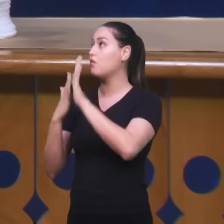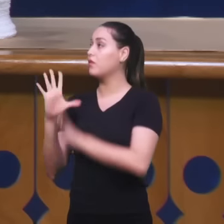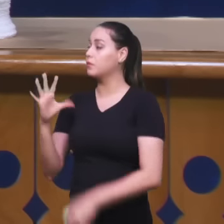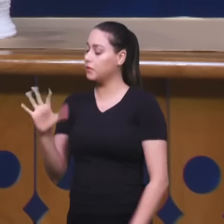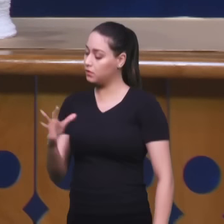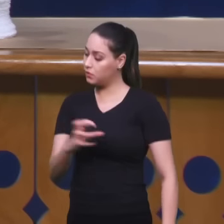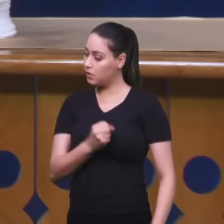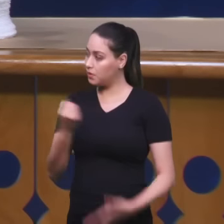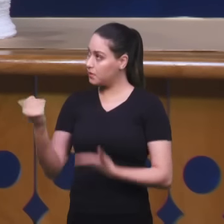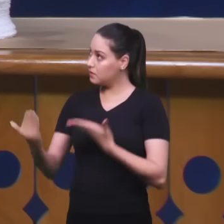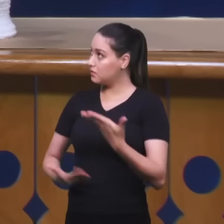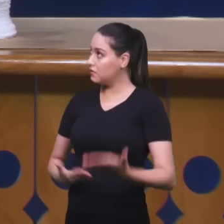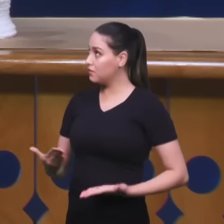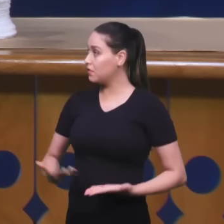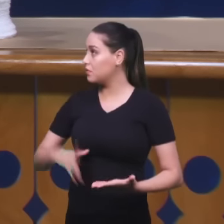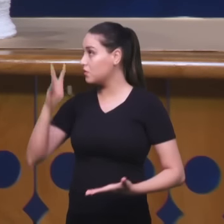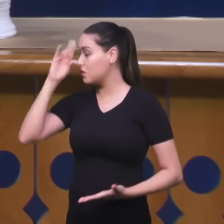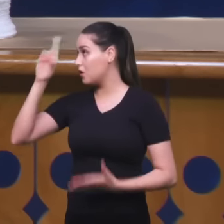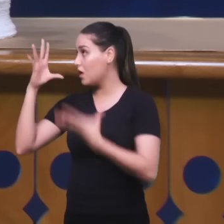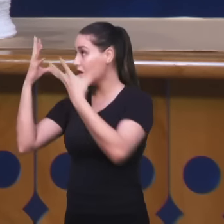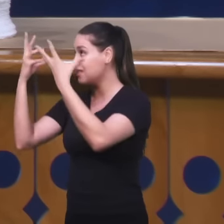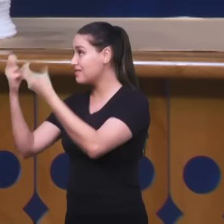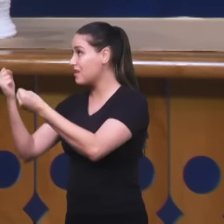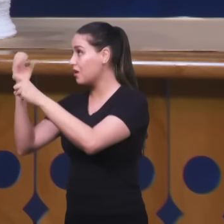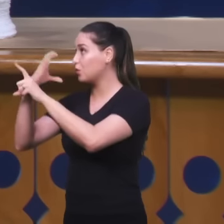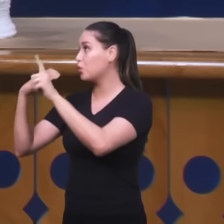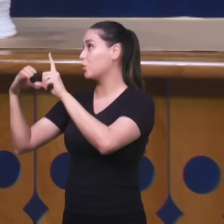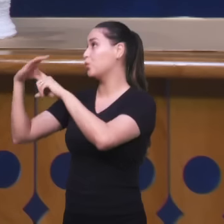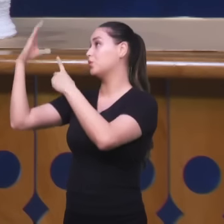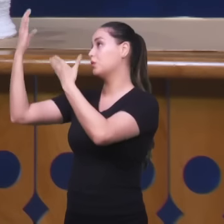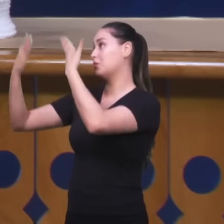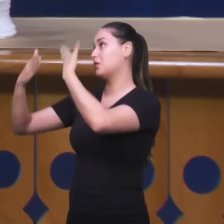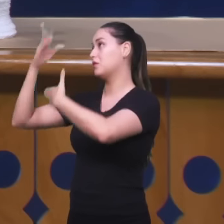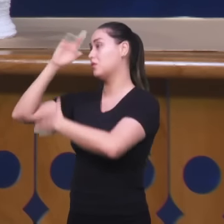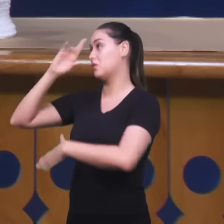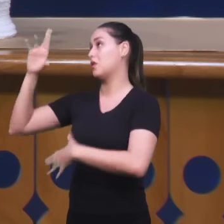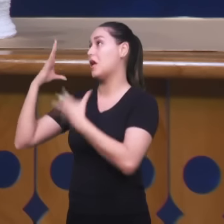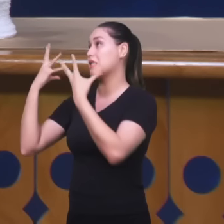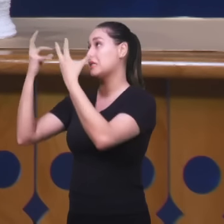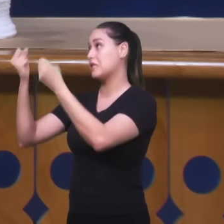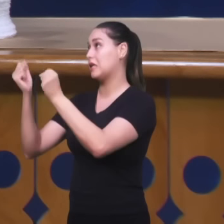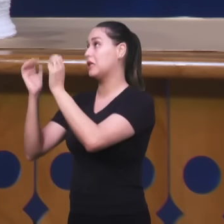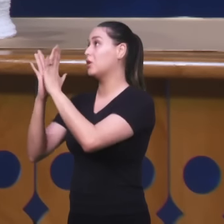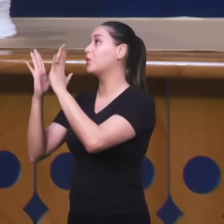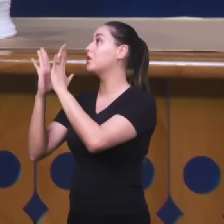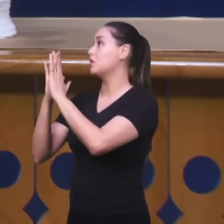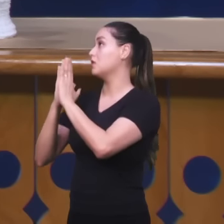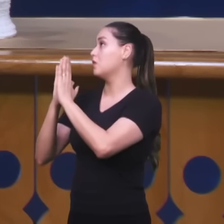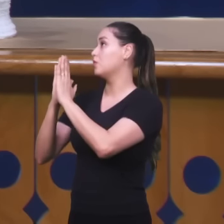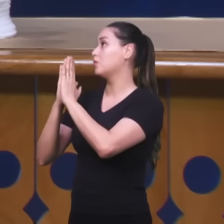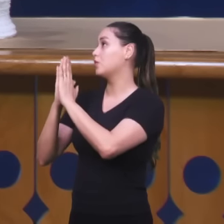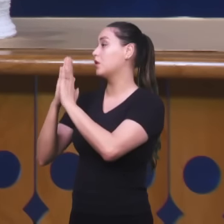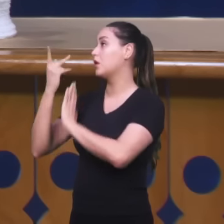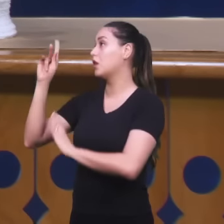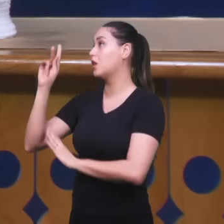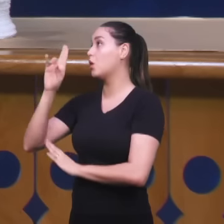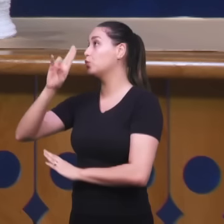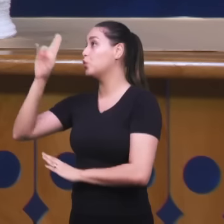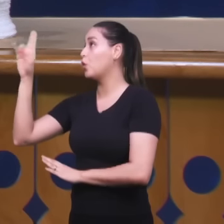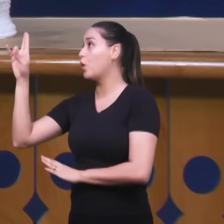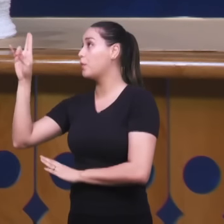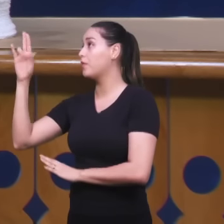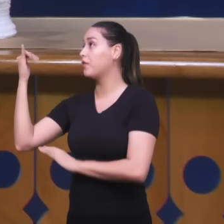para te adorar Para te servir Receba, ó Deus, este culto diante de ti Receba as nossas orações E em teu